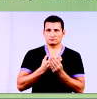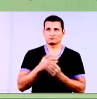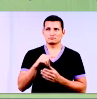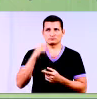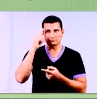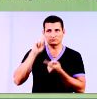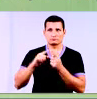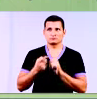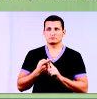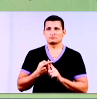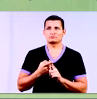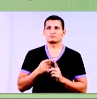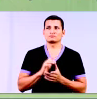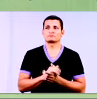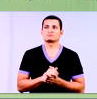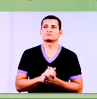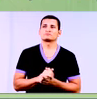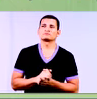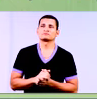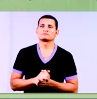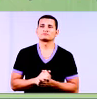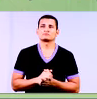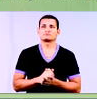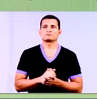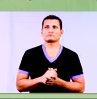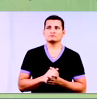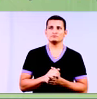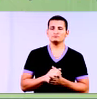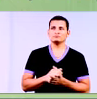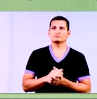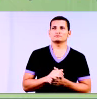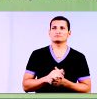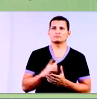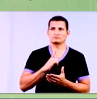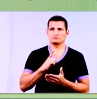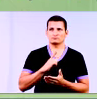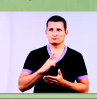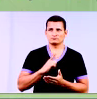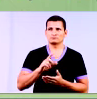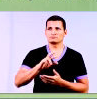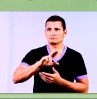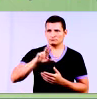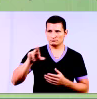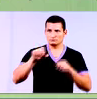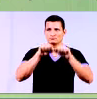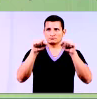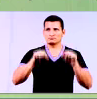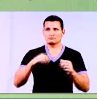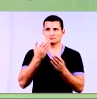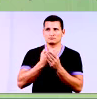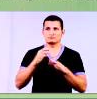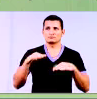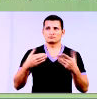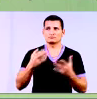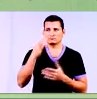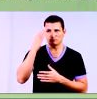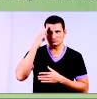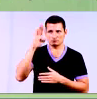leitura de dados de determinado dispositivo de armazenamento. Existem diversos sistemas de arquivo. Quais são os principais, Thiago?